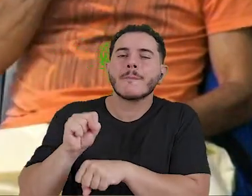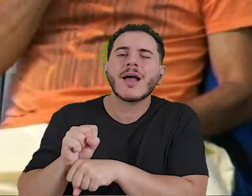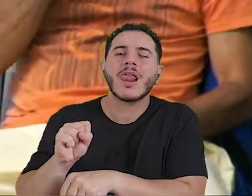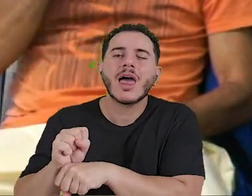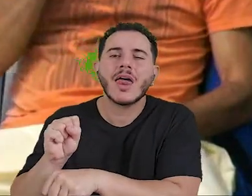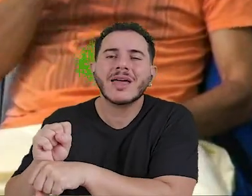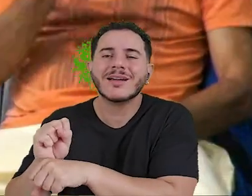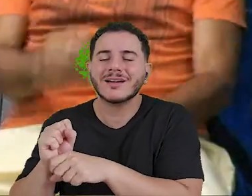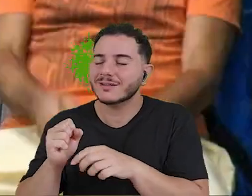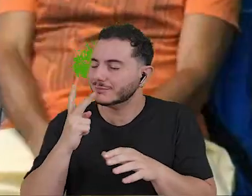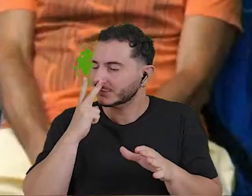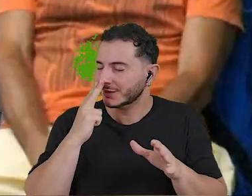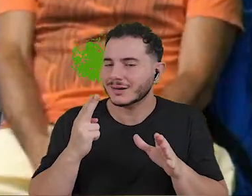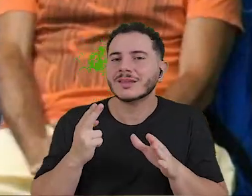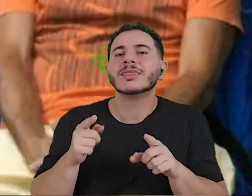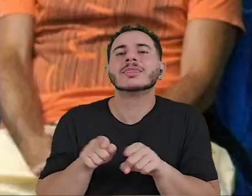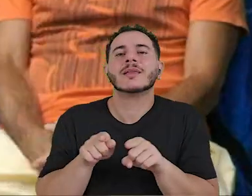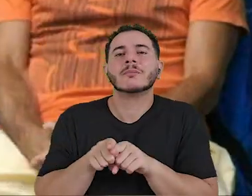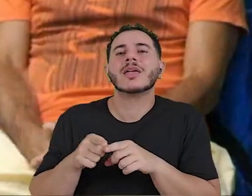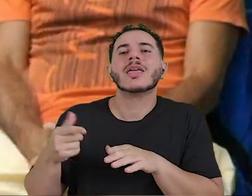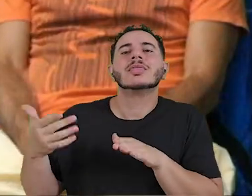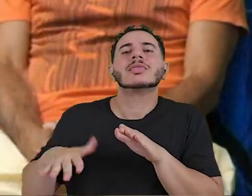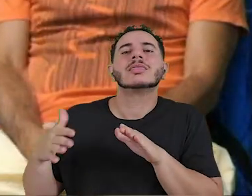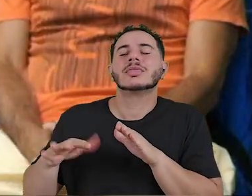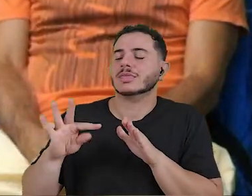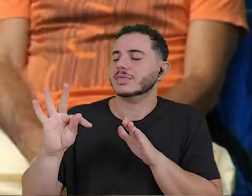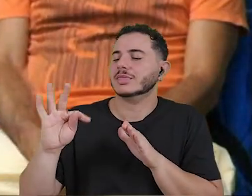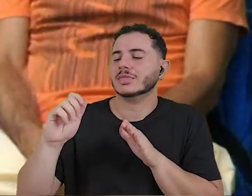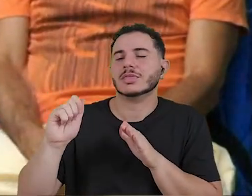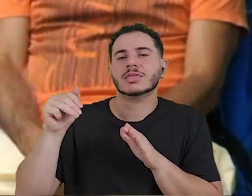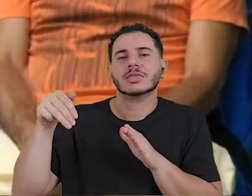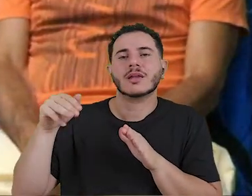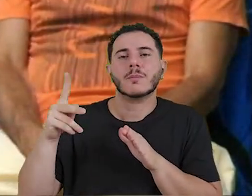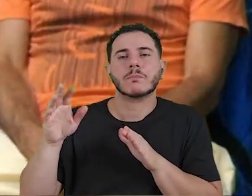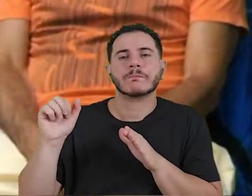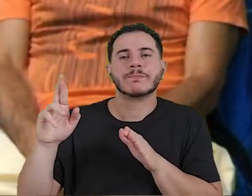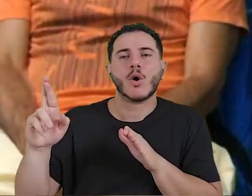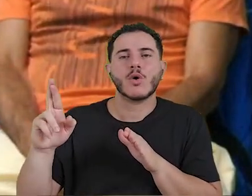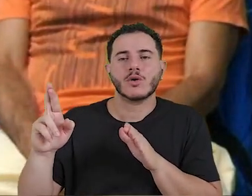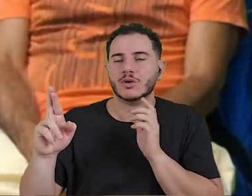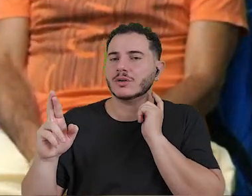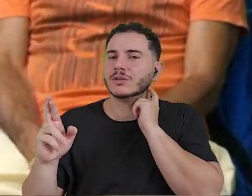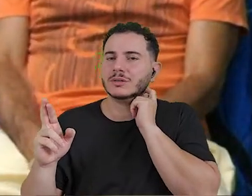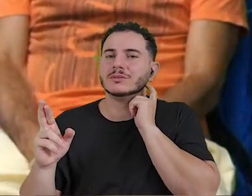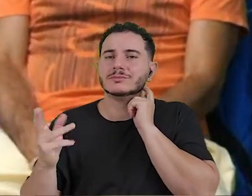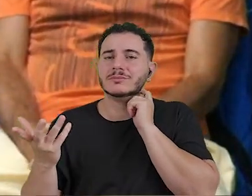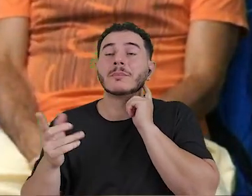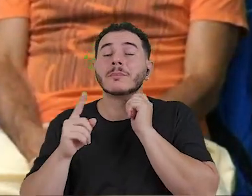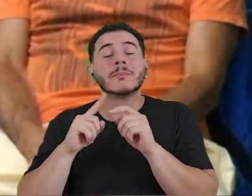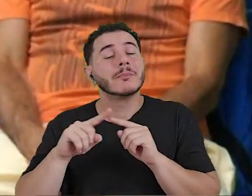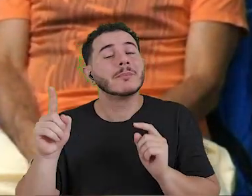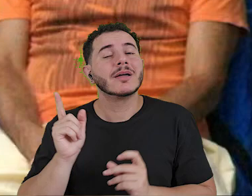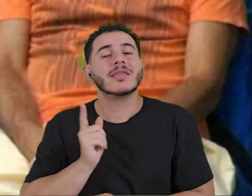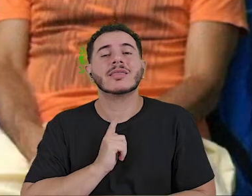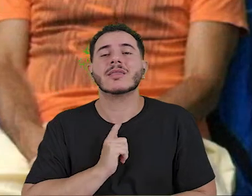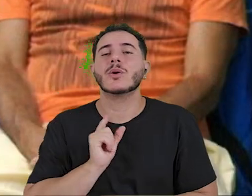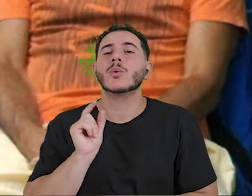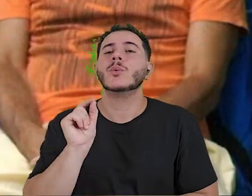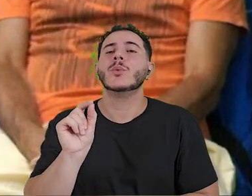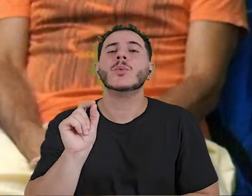Criei Pantangone dentro do maracatu, botei a ver, mas existe uma coisa.